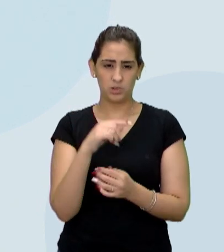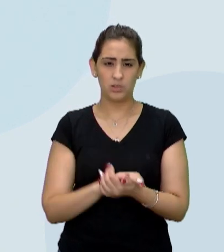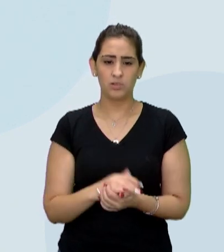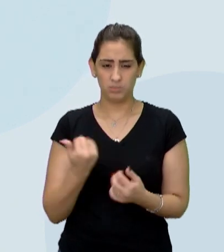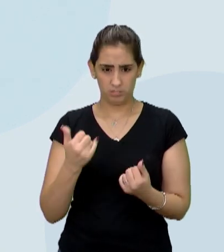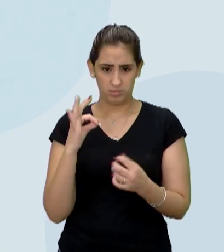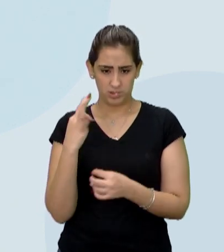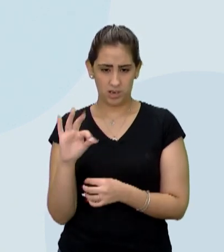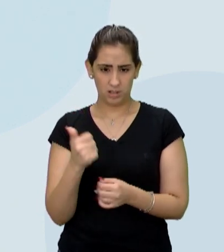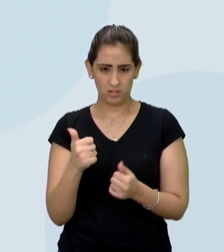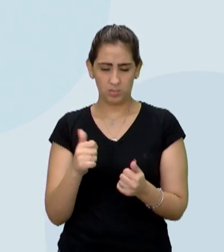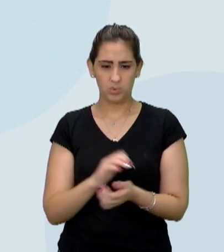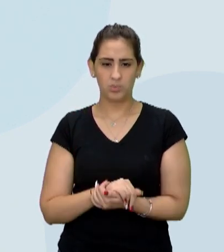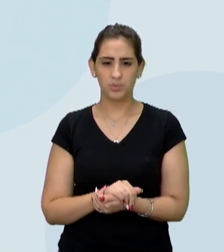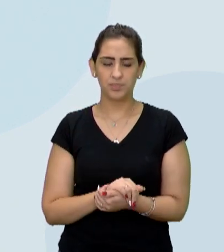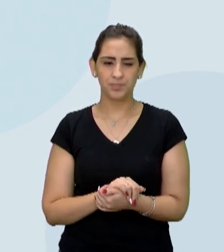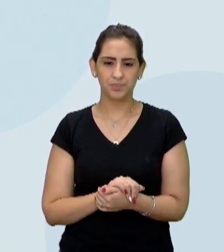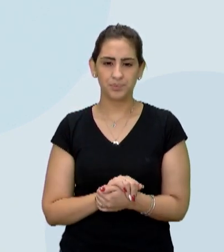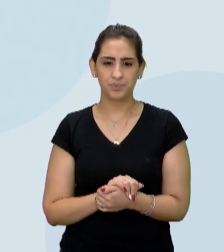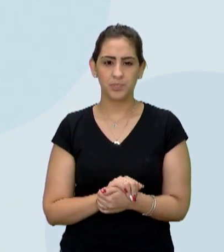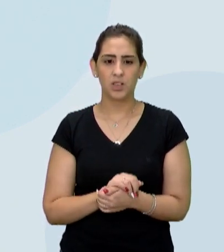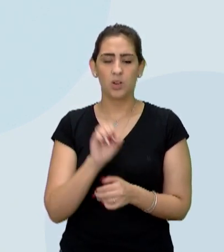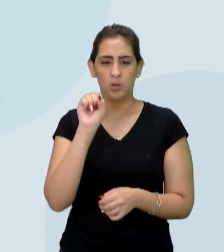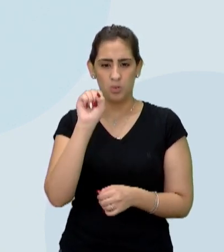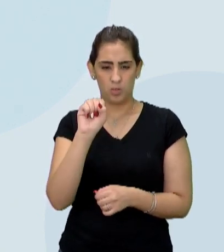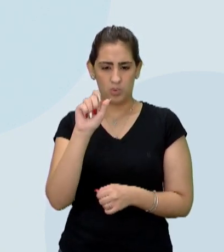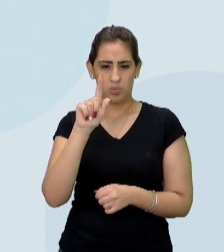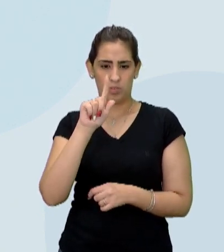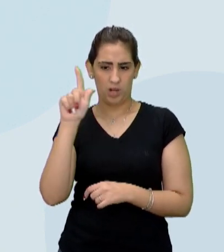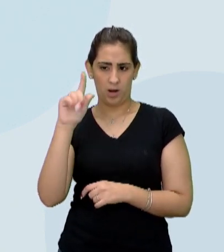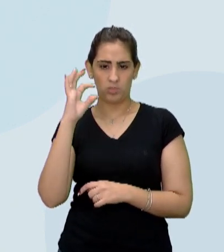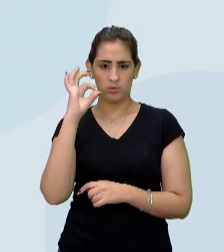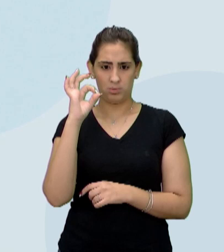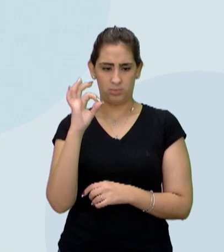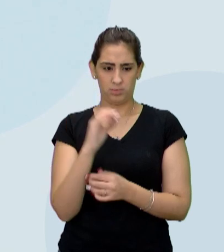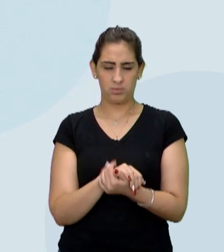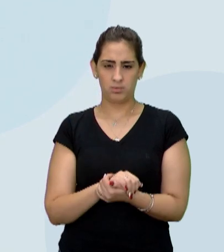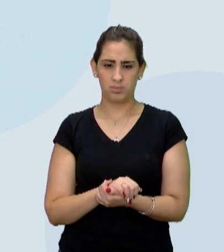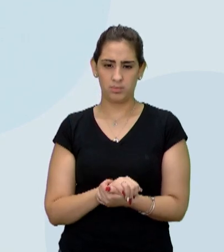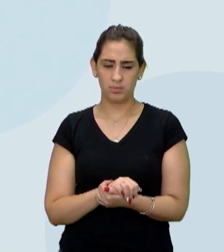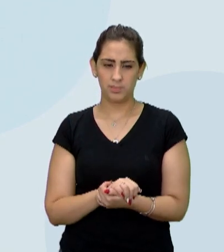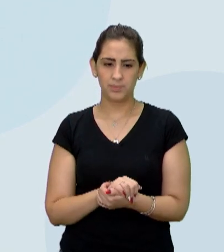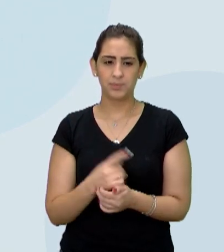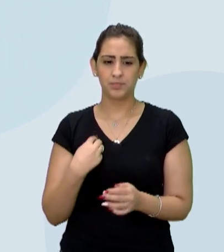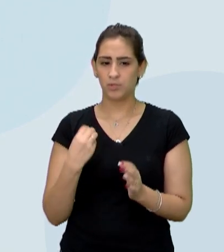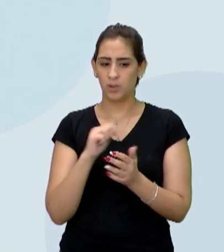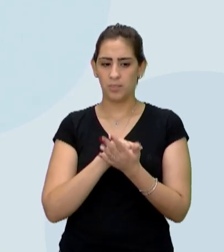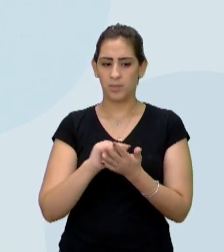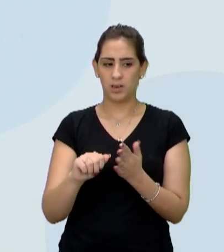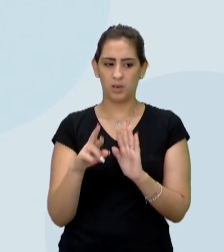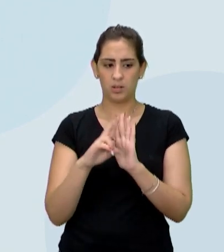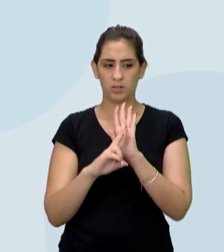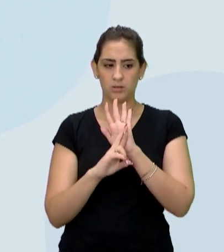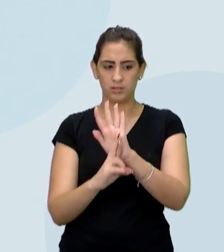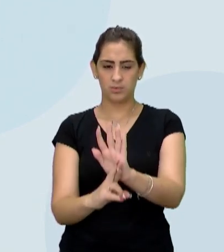negativo, tá certo? 8 graus Celsius negativo. Vou apagar esse resultado que eu coloquei, porque eu tenho uma respostinha oficial